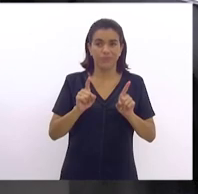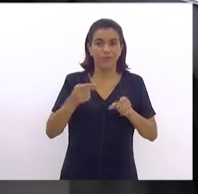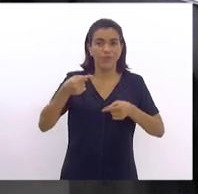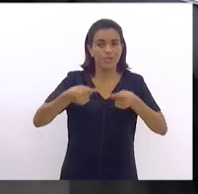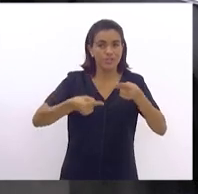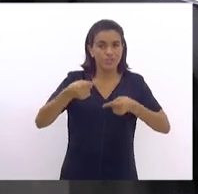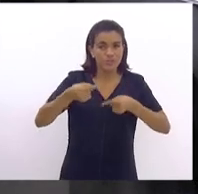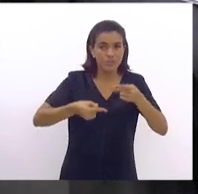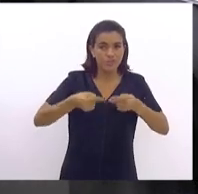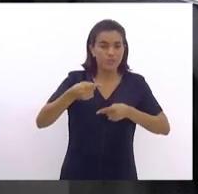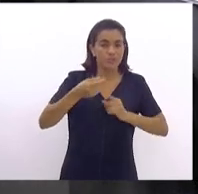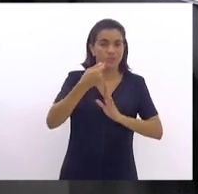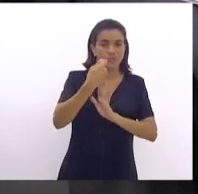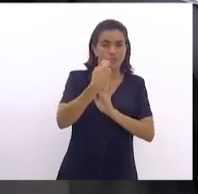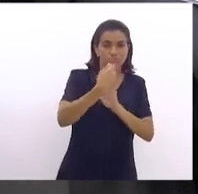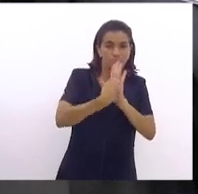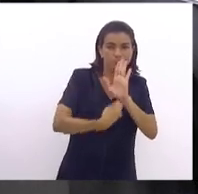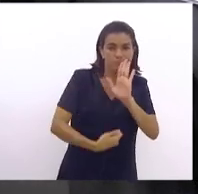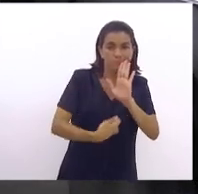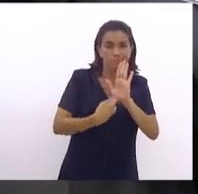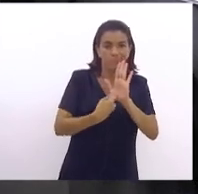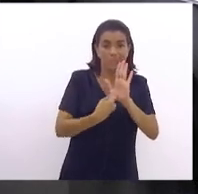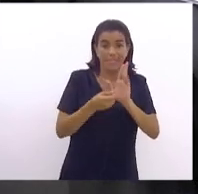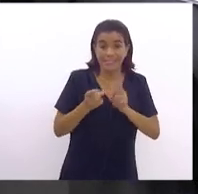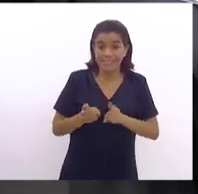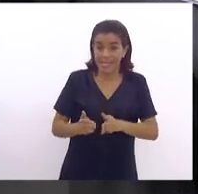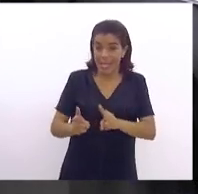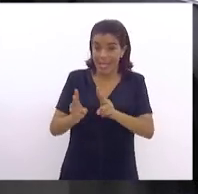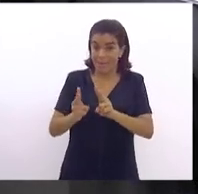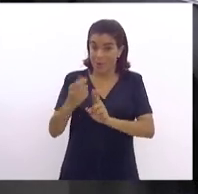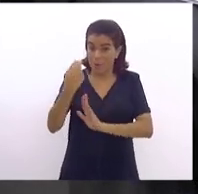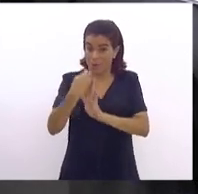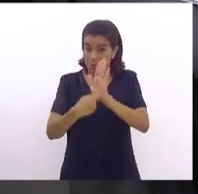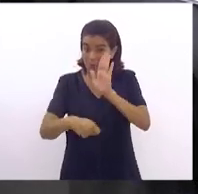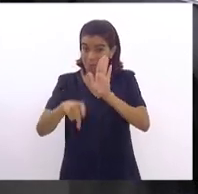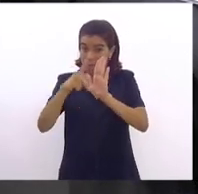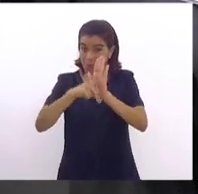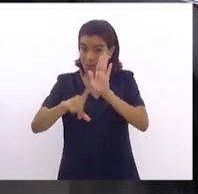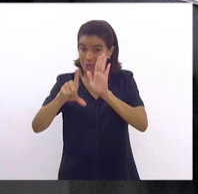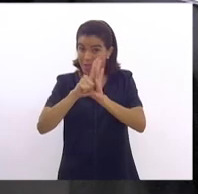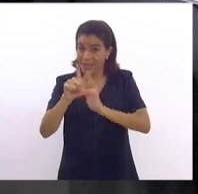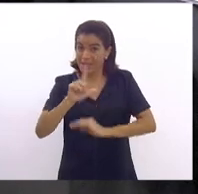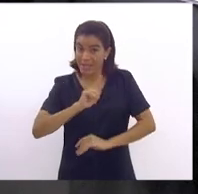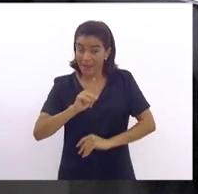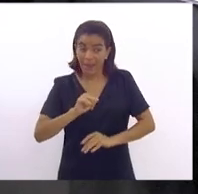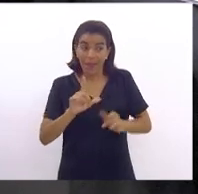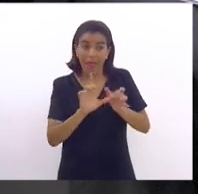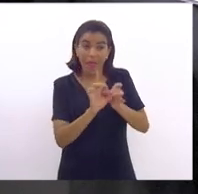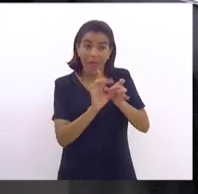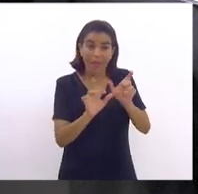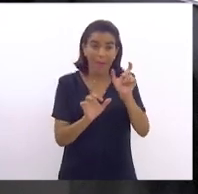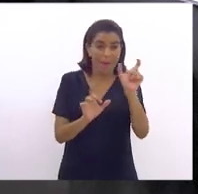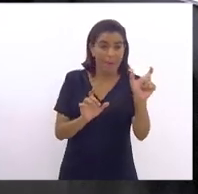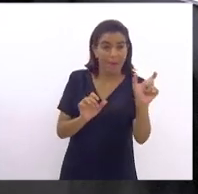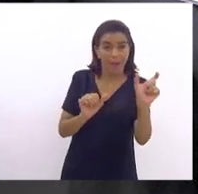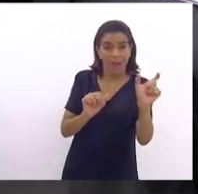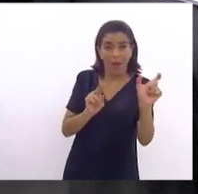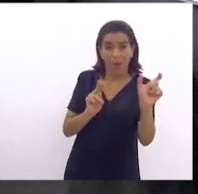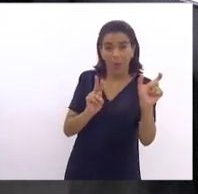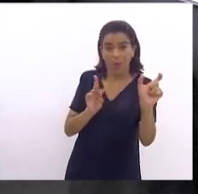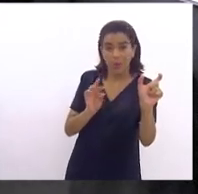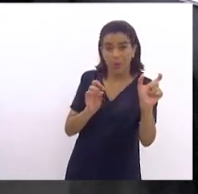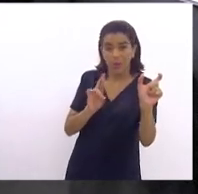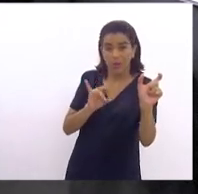discutido um escopo que toda autorização, que no fundo fosse gerasse um embaraço